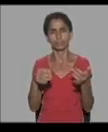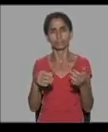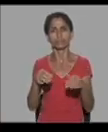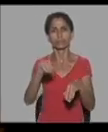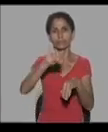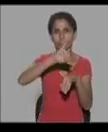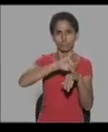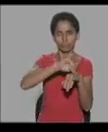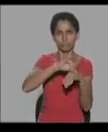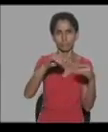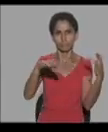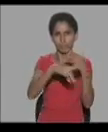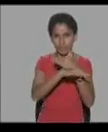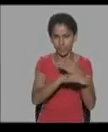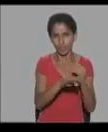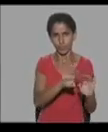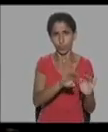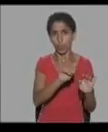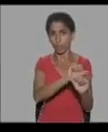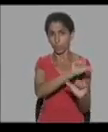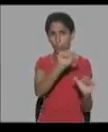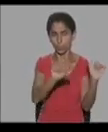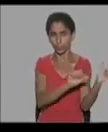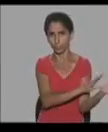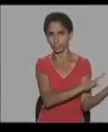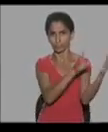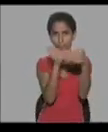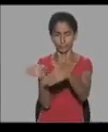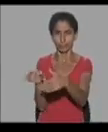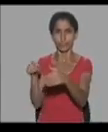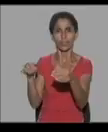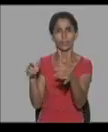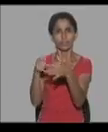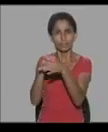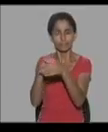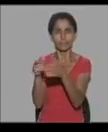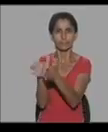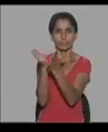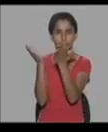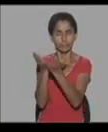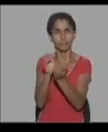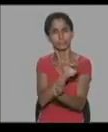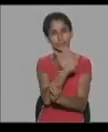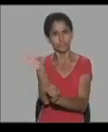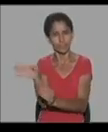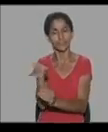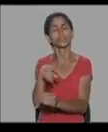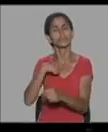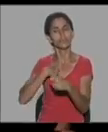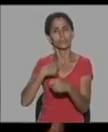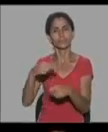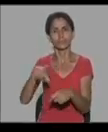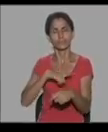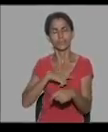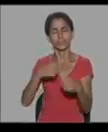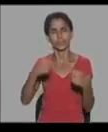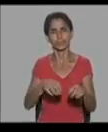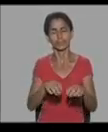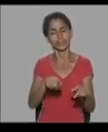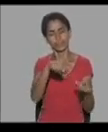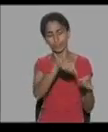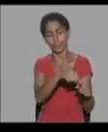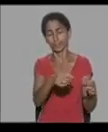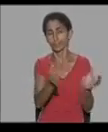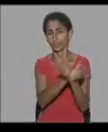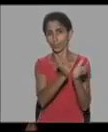Do centro para a periferia, inverter esse eixo. E o interessante que acontecia ali em Oswaldo Cruz era que de um lado estava a